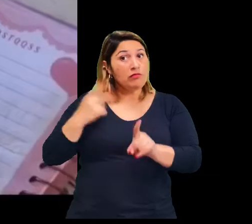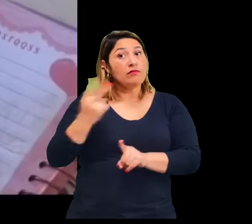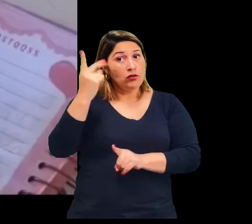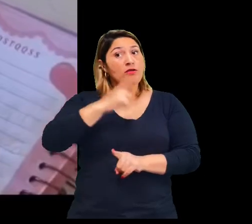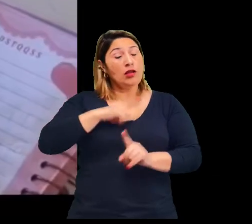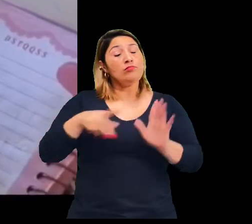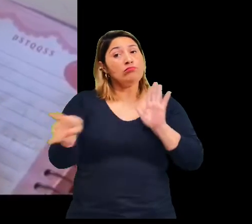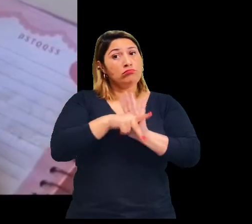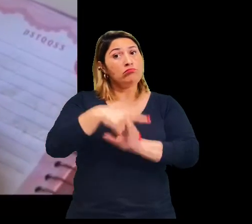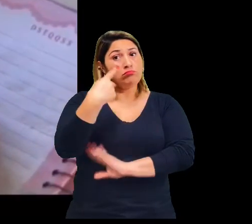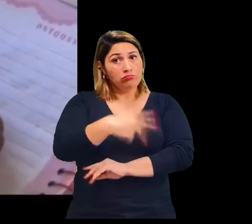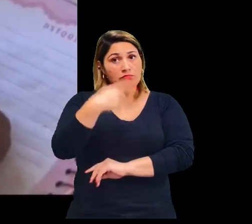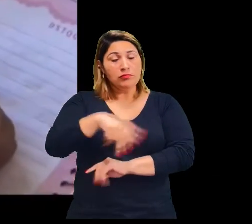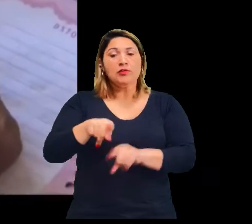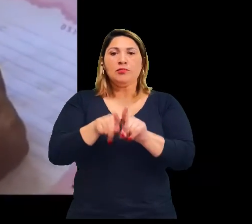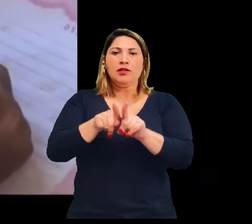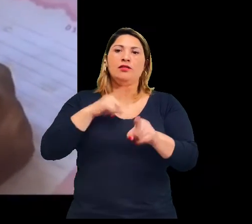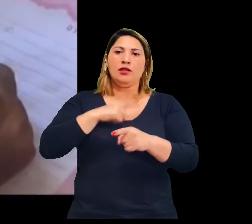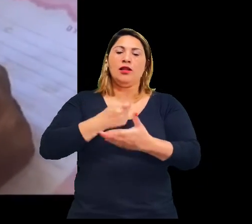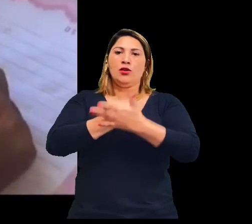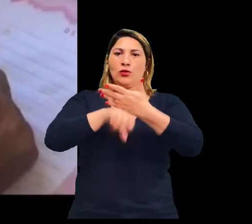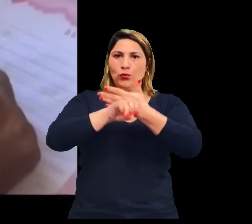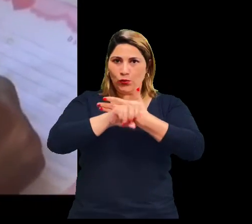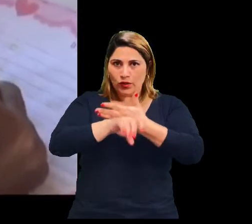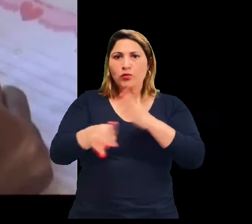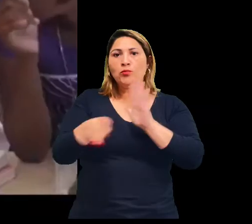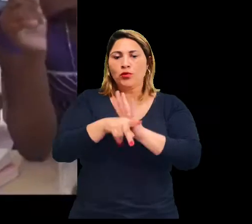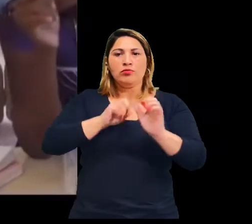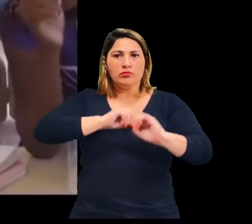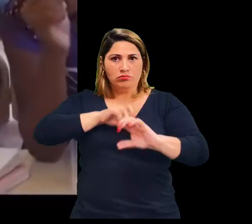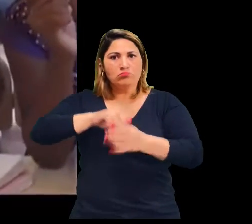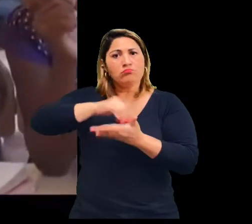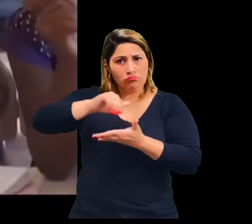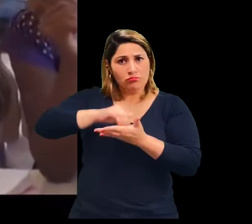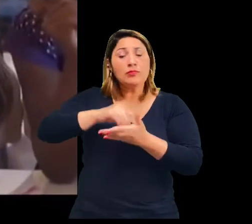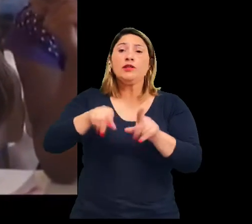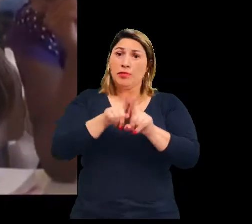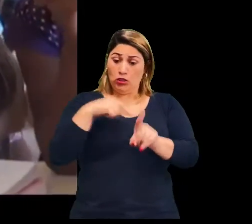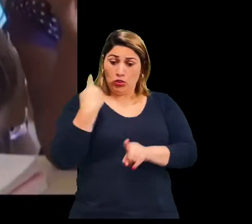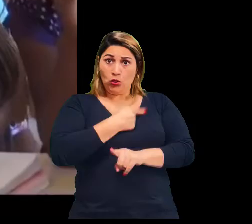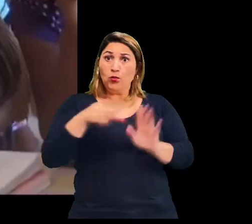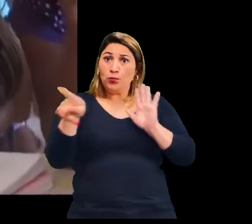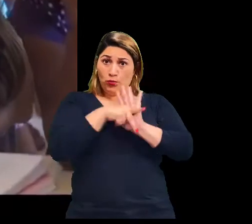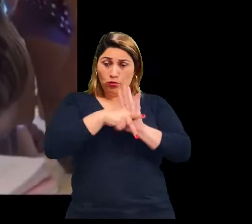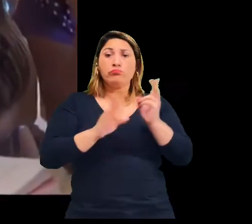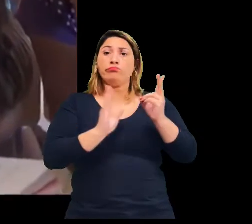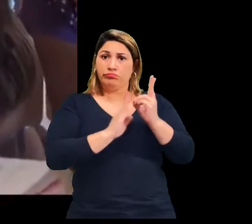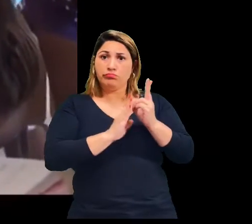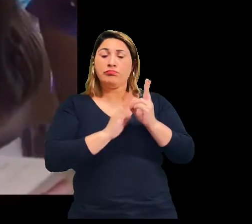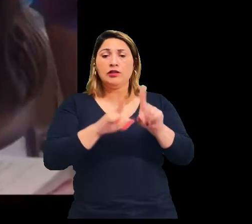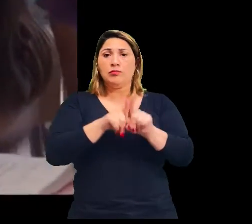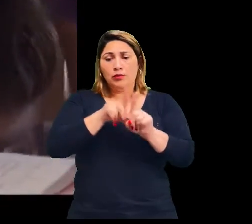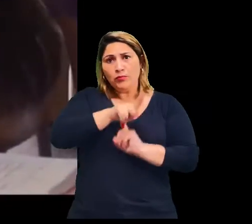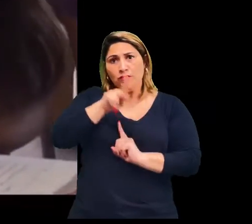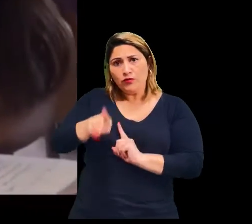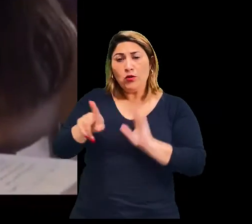que é seu. Tem o currículo, né, que é daqui da Secretaria de Educação, mas também nós temos a nossa própria, né, que é feito pelos